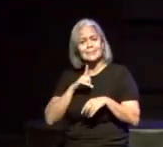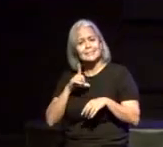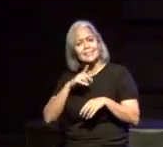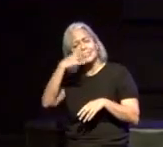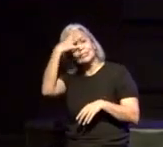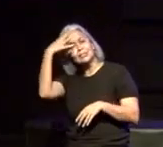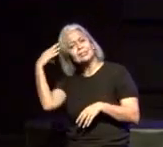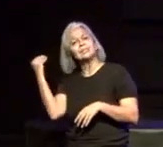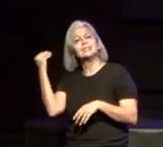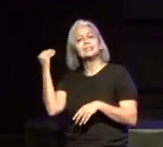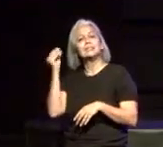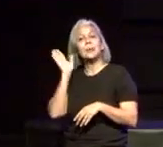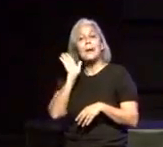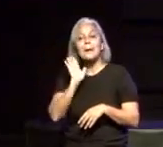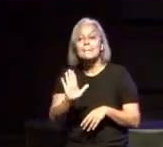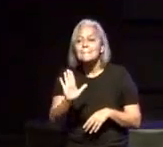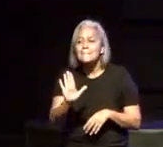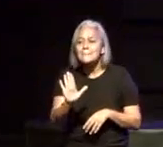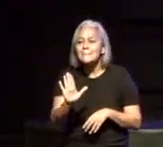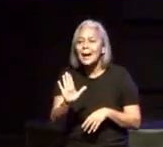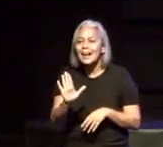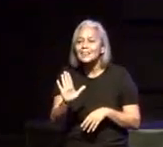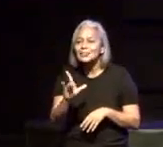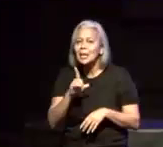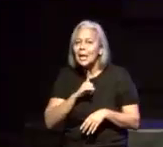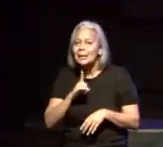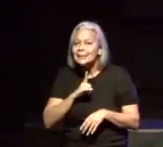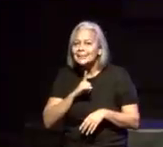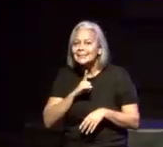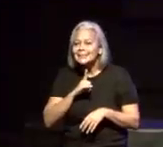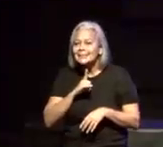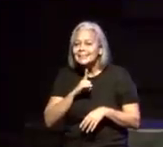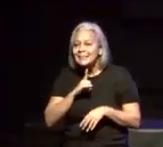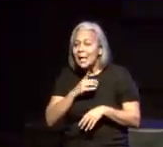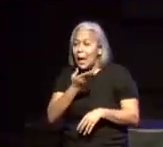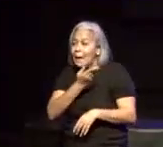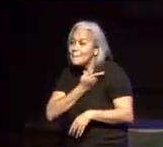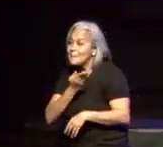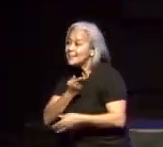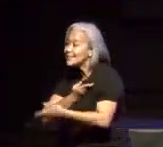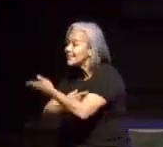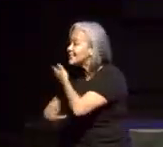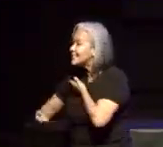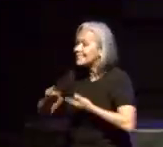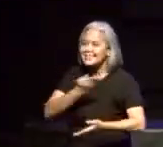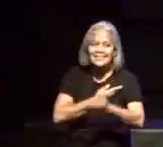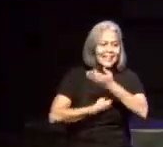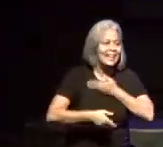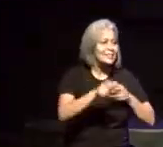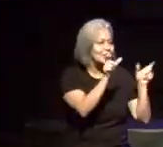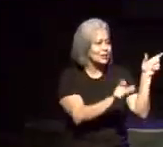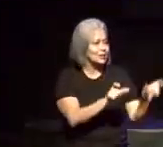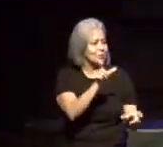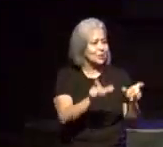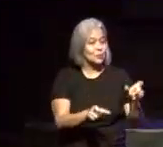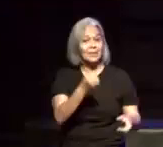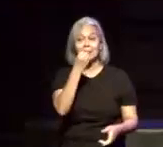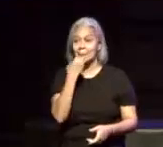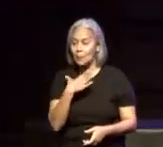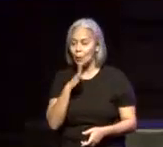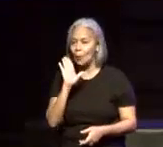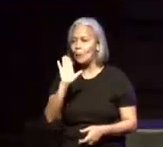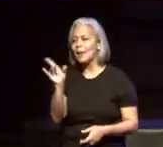mas contar com a simpatia das pessoas é muito bom, mas não é